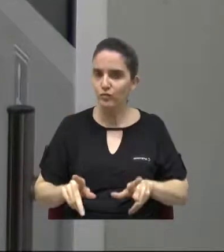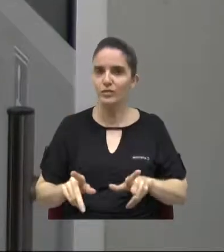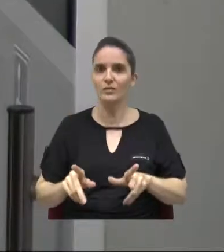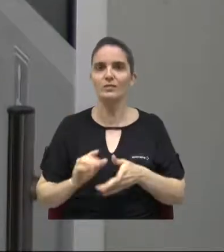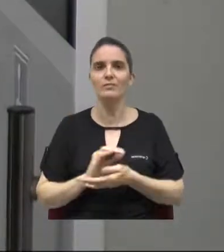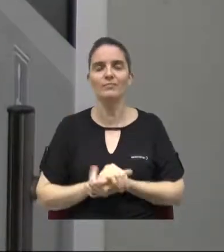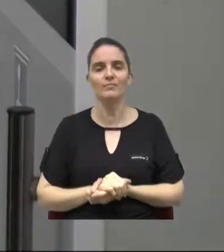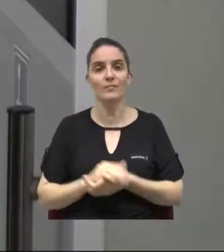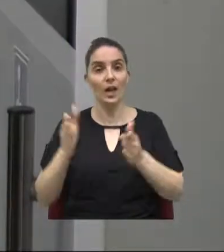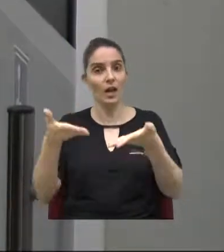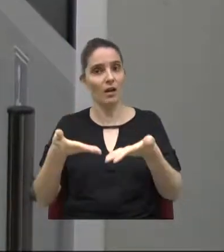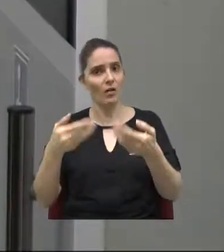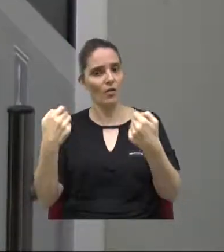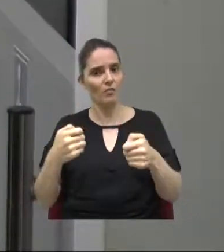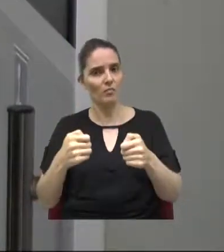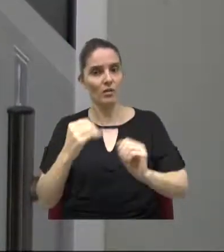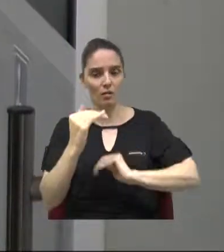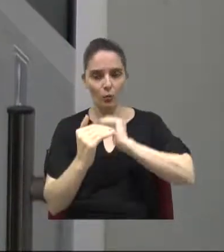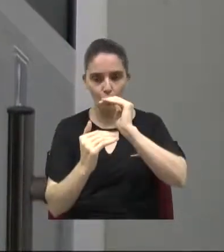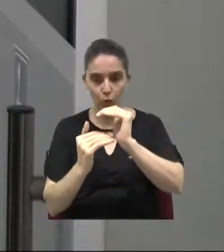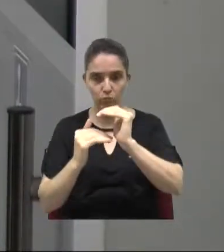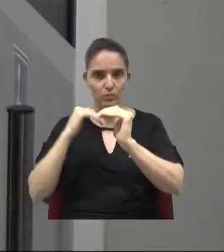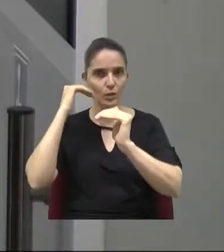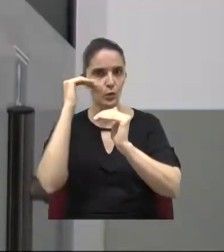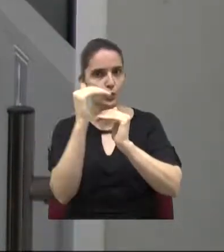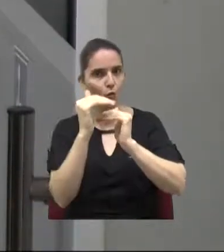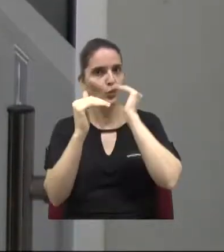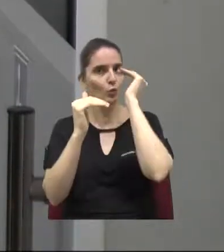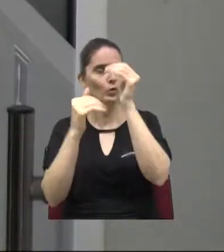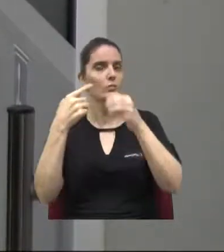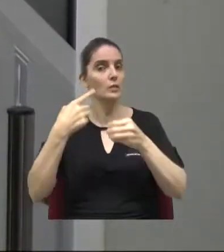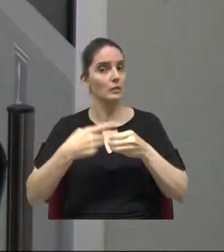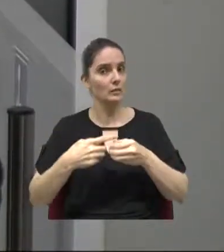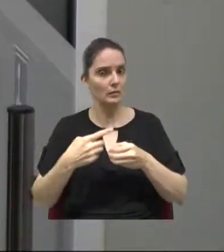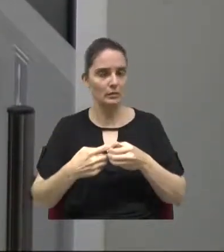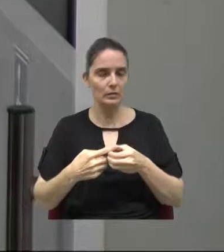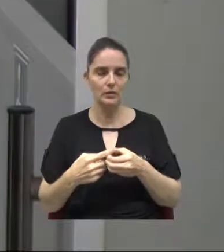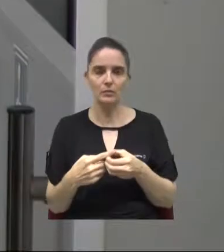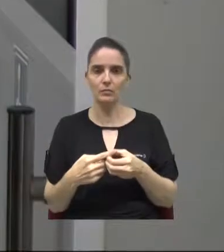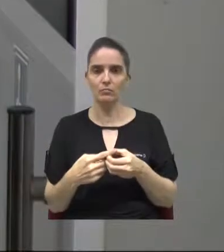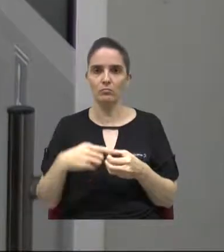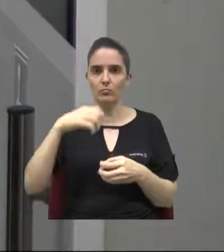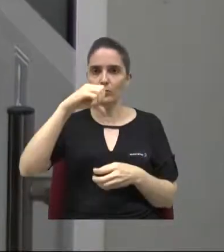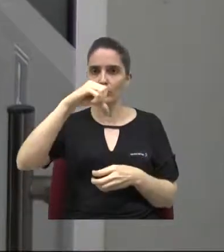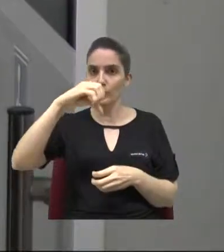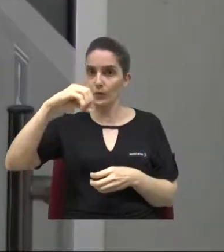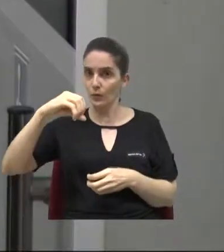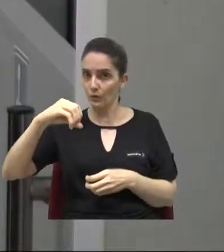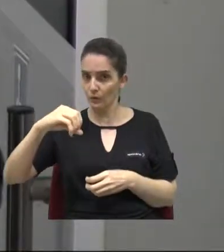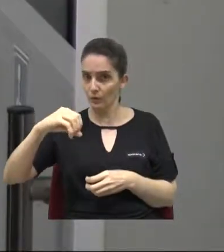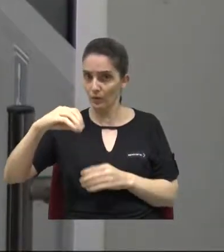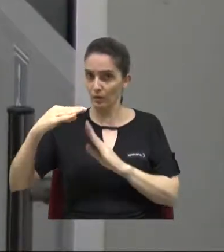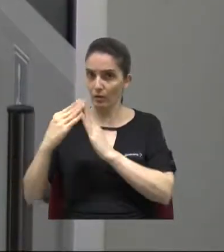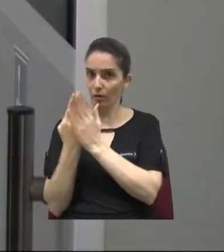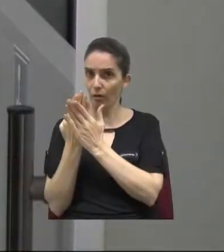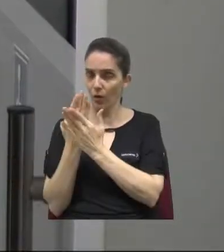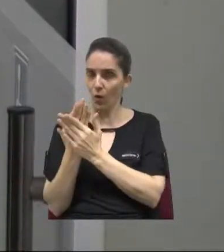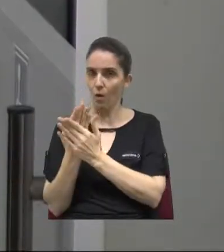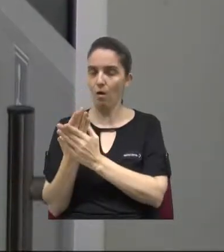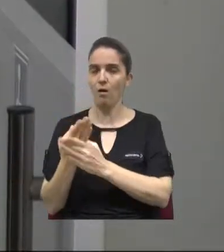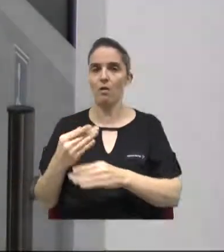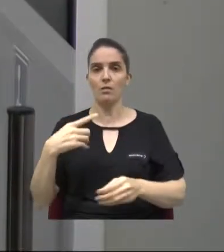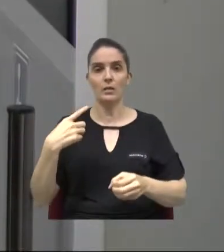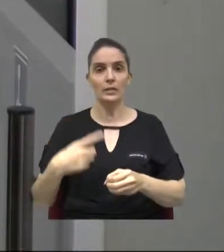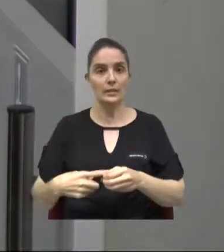cidade. Agora precisa avançar permanentemente. Então, na cidade existe aí 90 escolas do município, acho que algumas delas